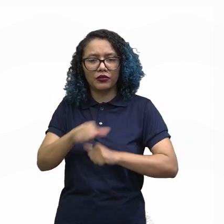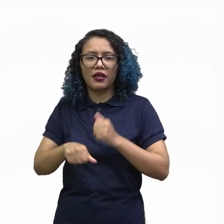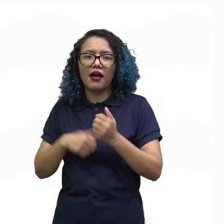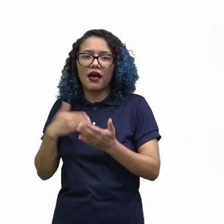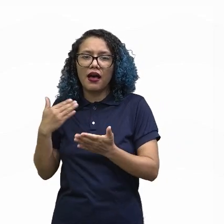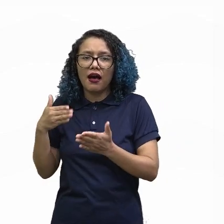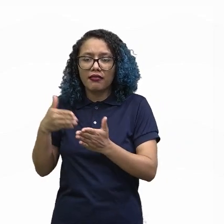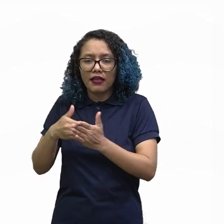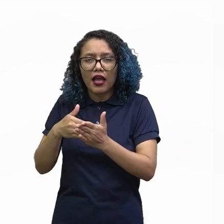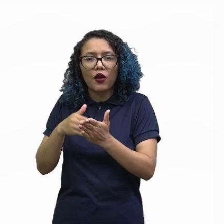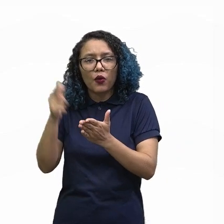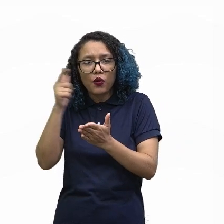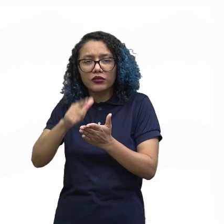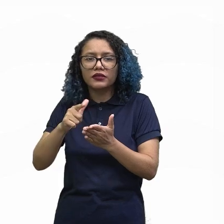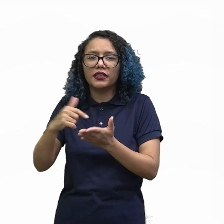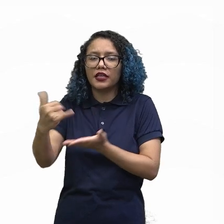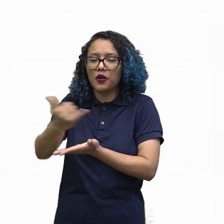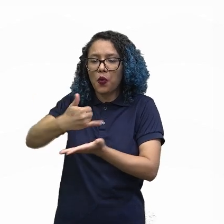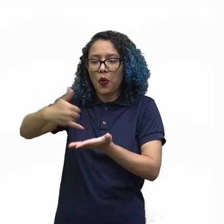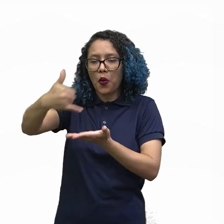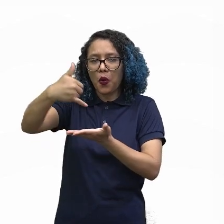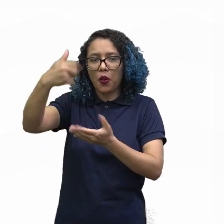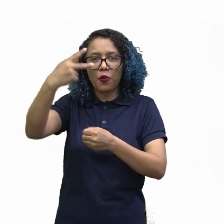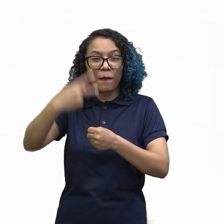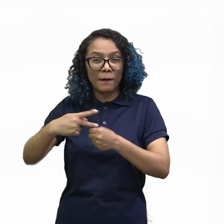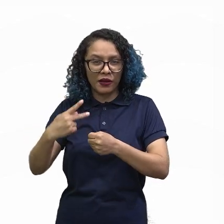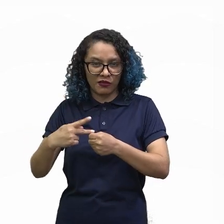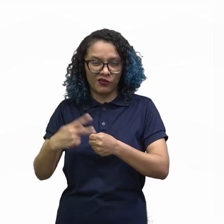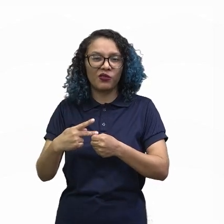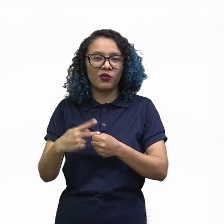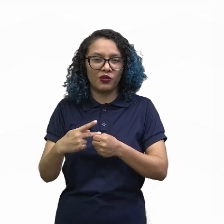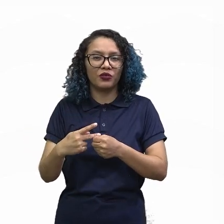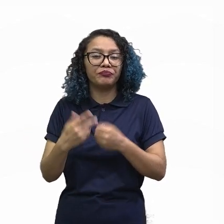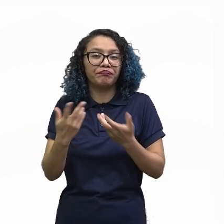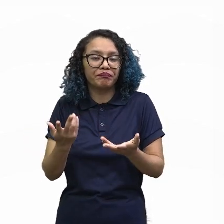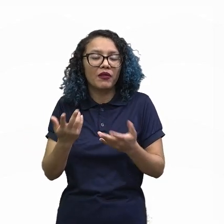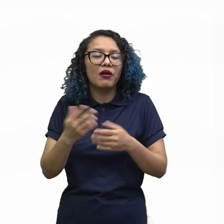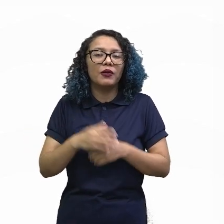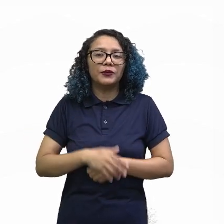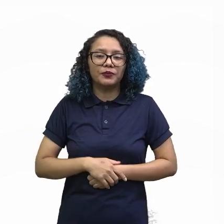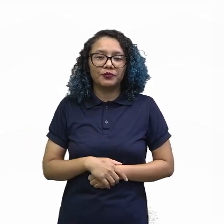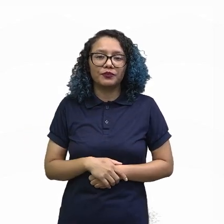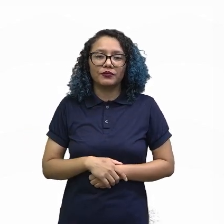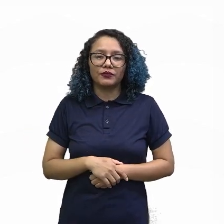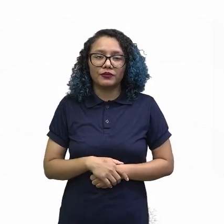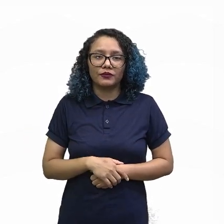o petróleo. Então, o petróleo aí, ele está na Terra, né? Ele foi